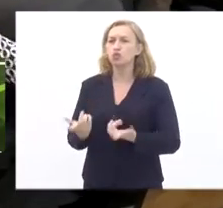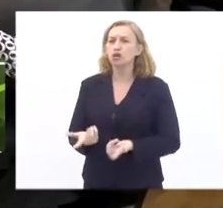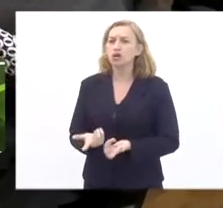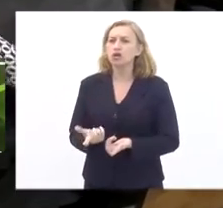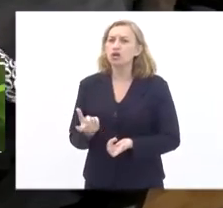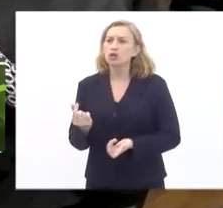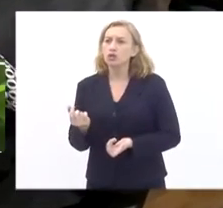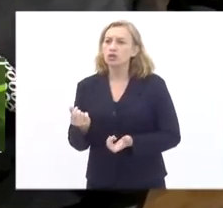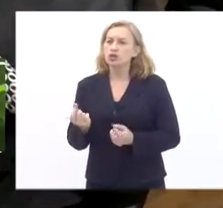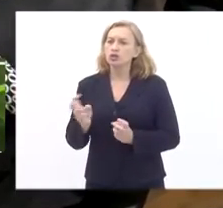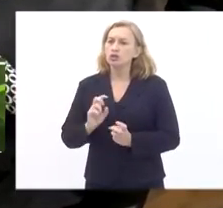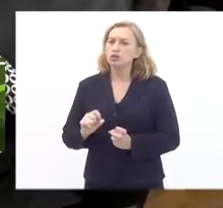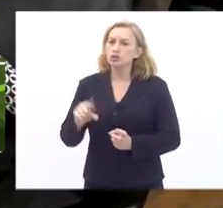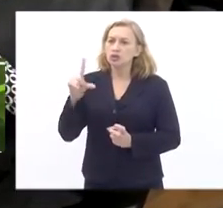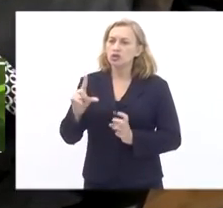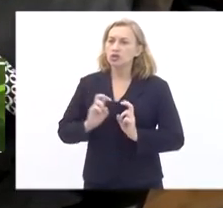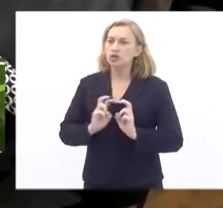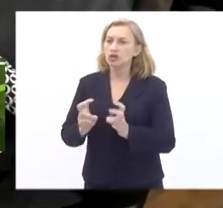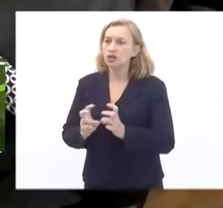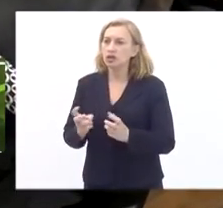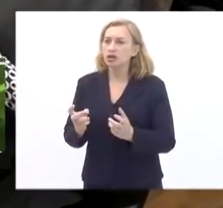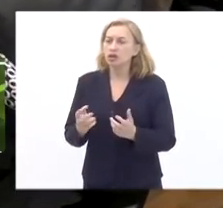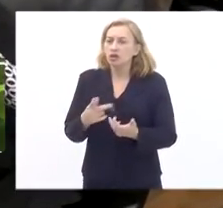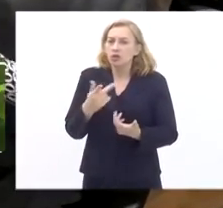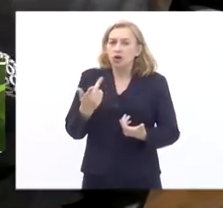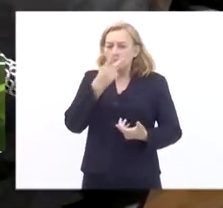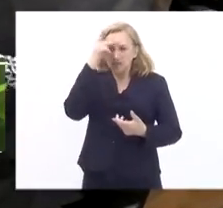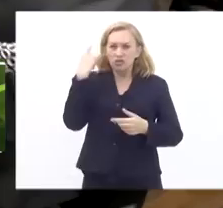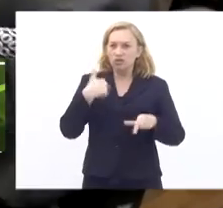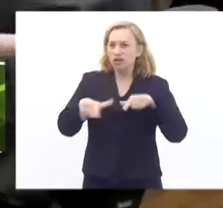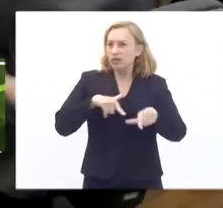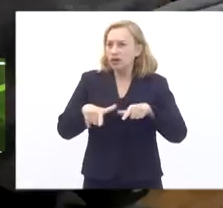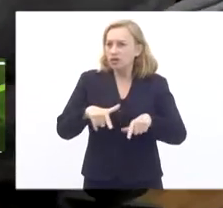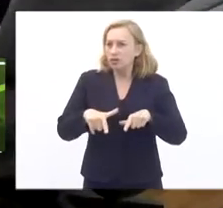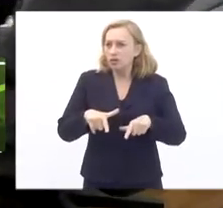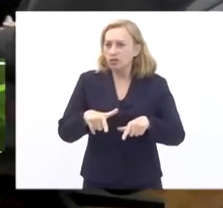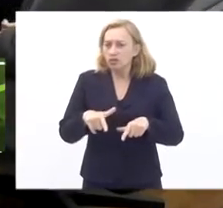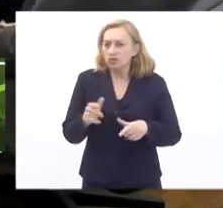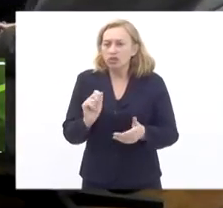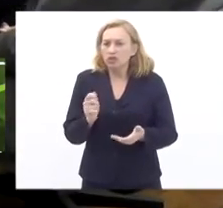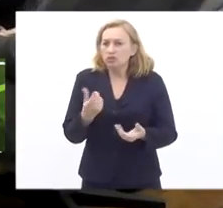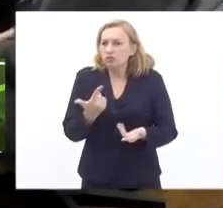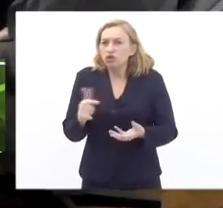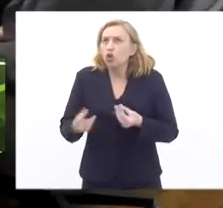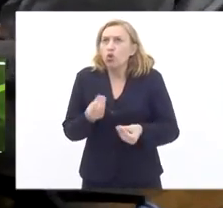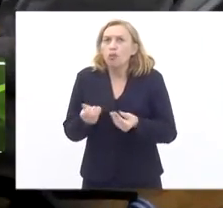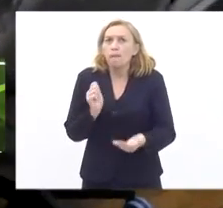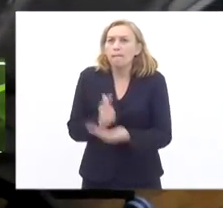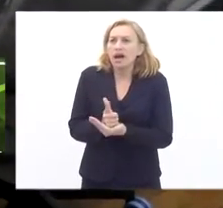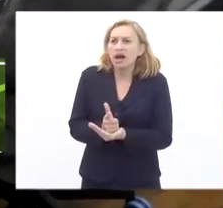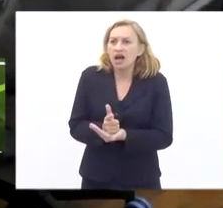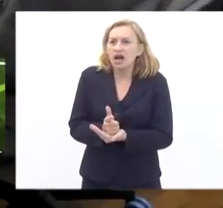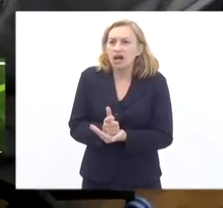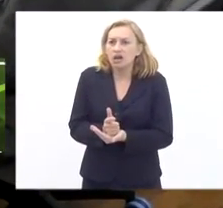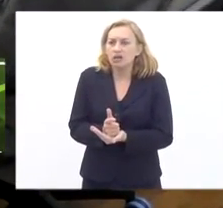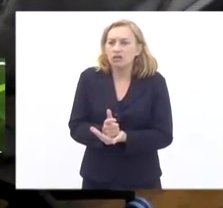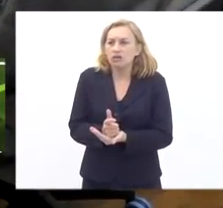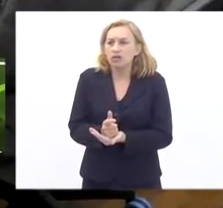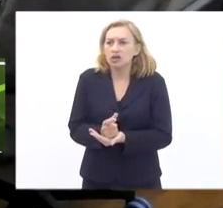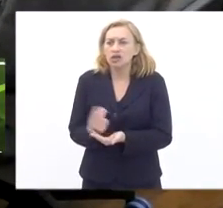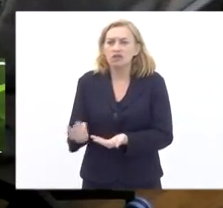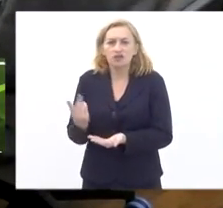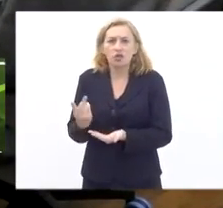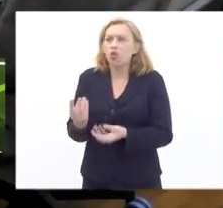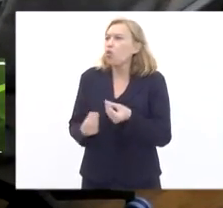tarifa significa sobrecarga para o trabalhador. O trabalhador não tem condição de pagar o aumento dessa tarifa. E como vocês há pouco